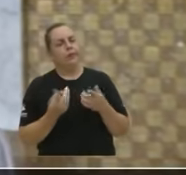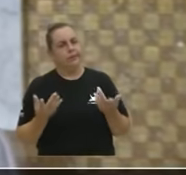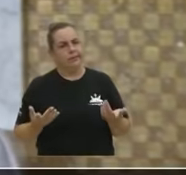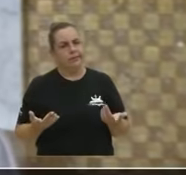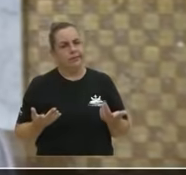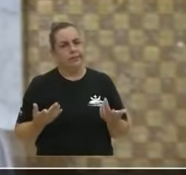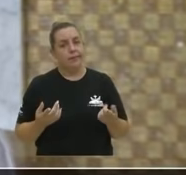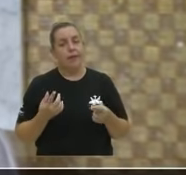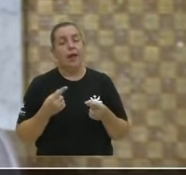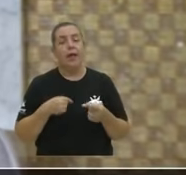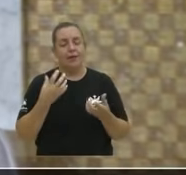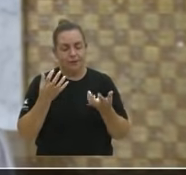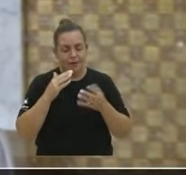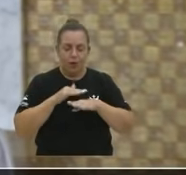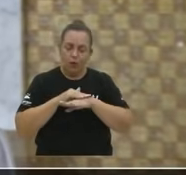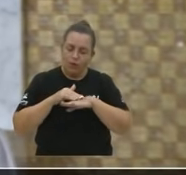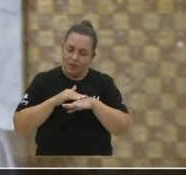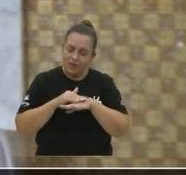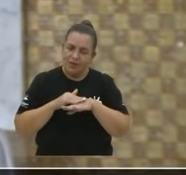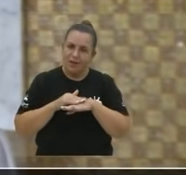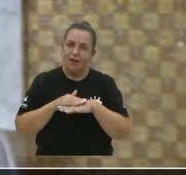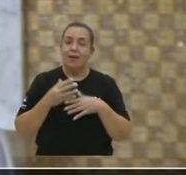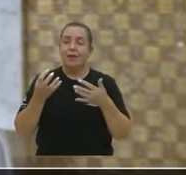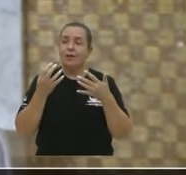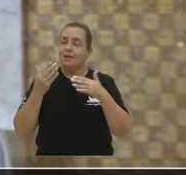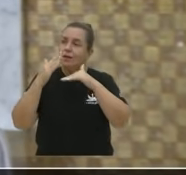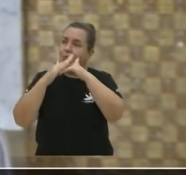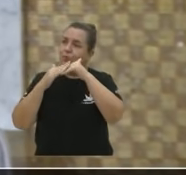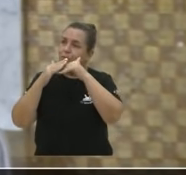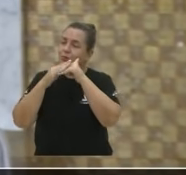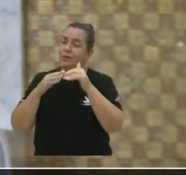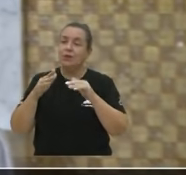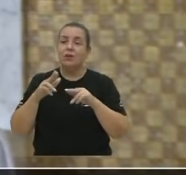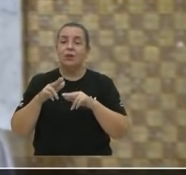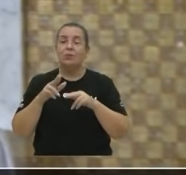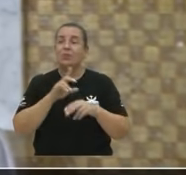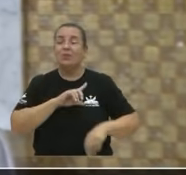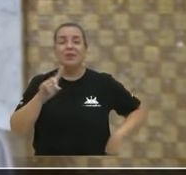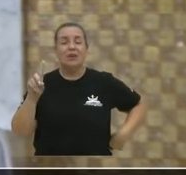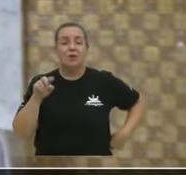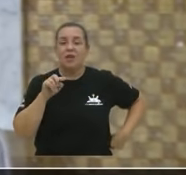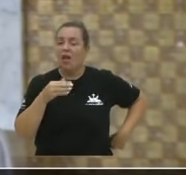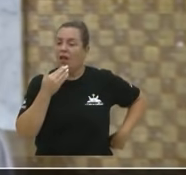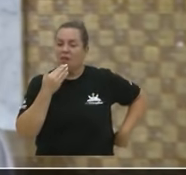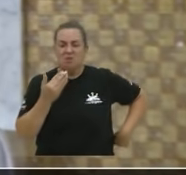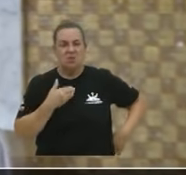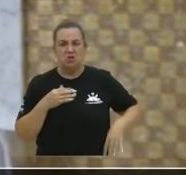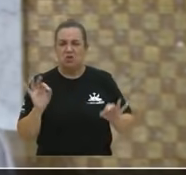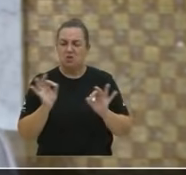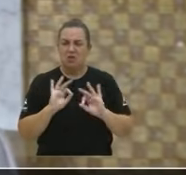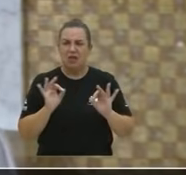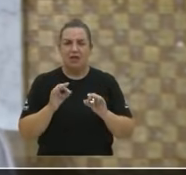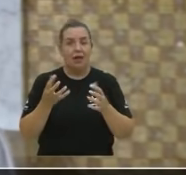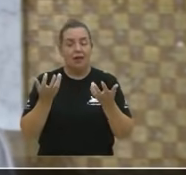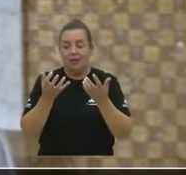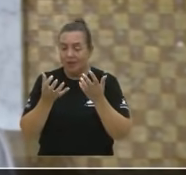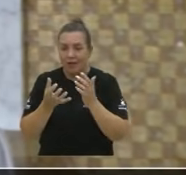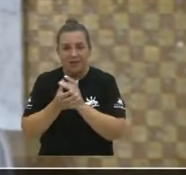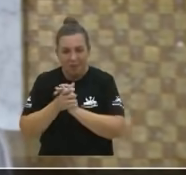Ela ligou porque ela queria alento em Deus. Ela não está pedindo, ela não quer separar do